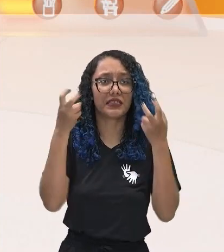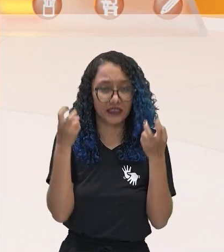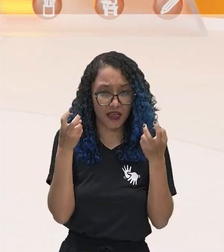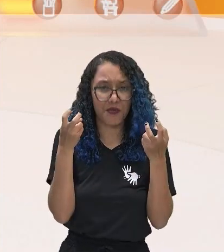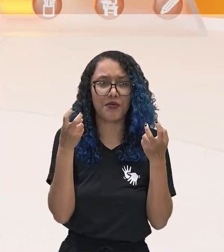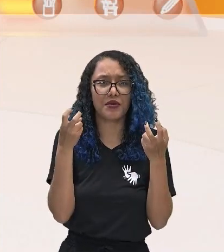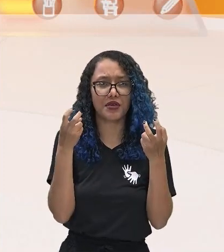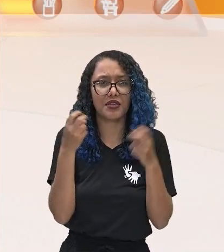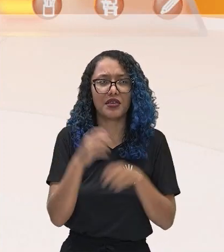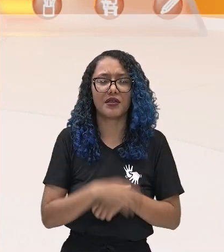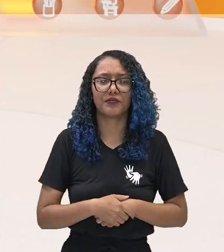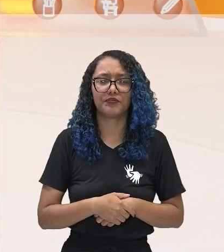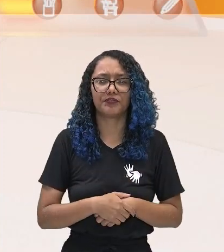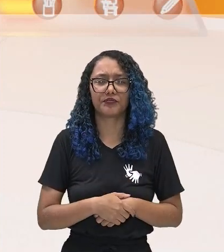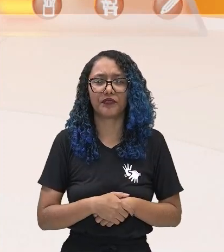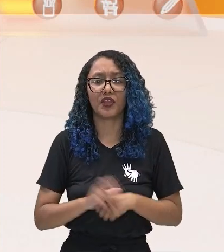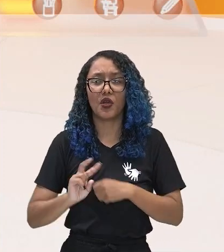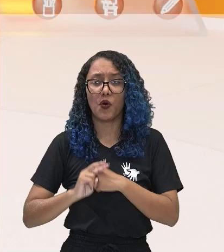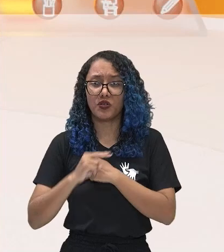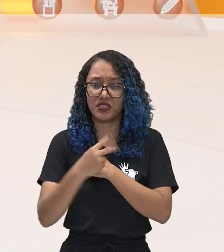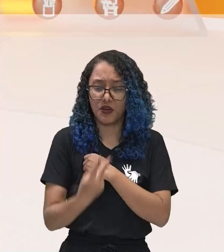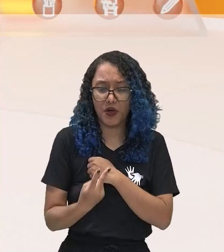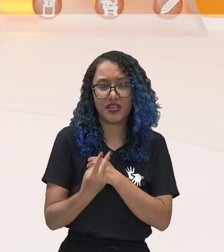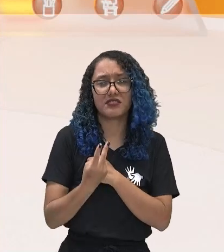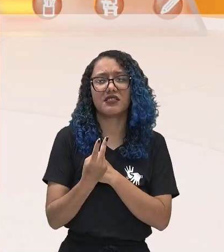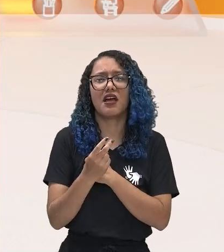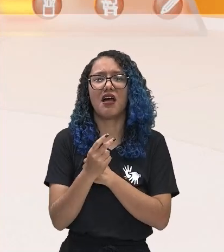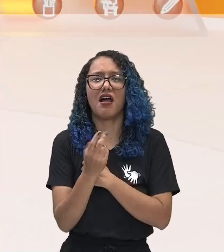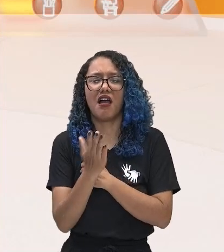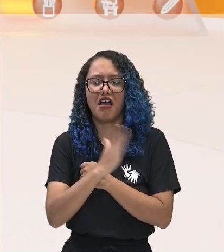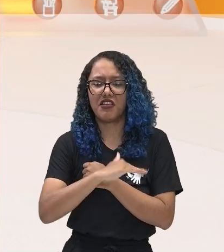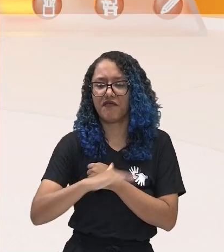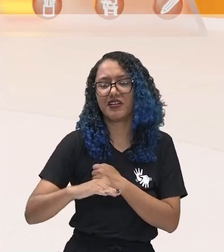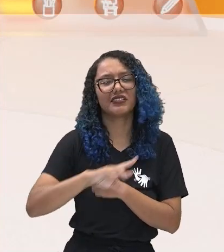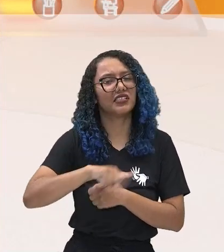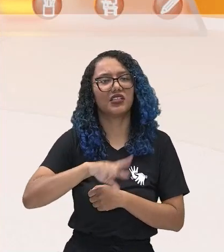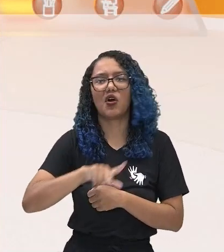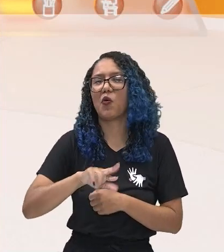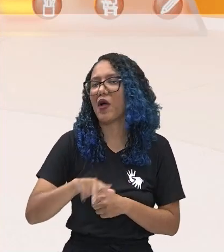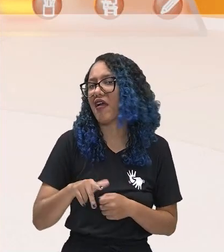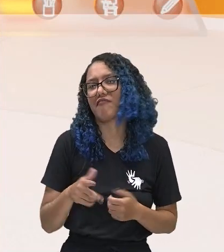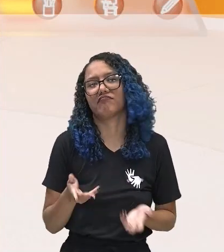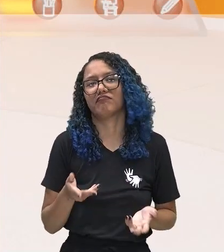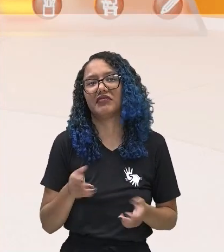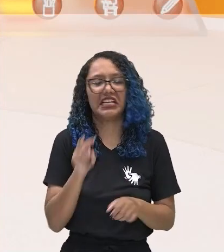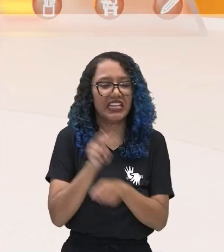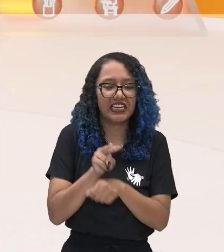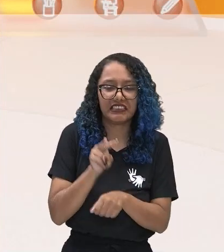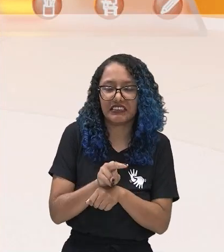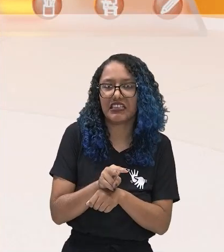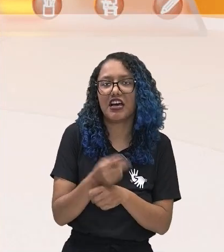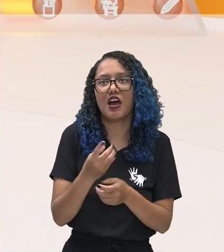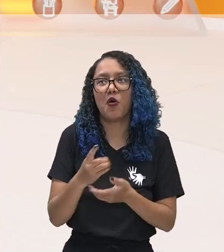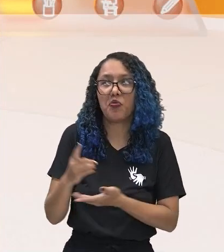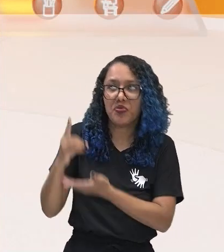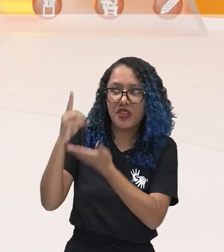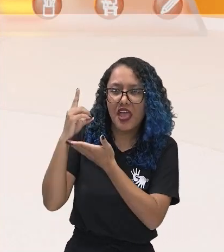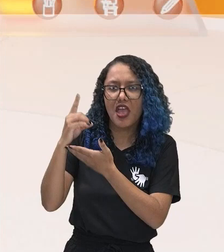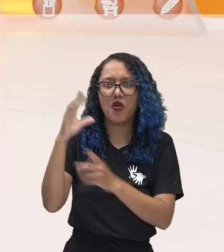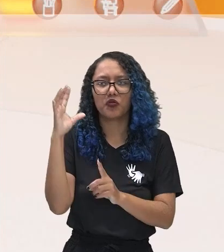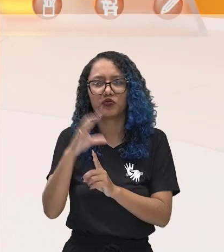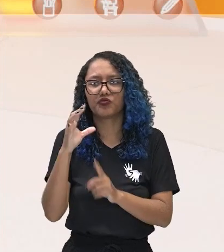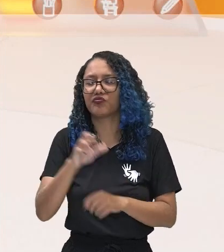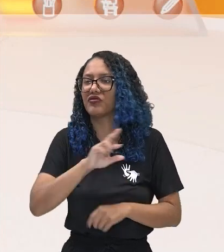produto da nossa infância, da nossa criação, do destino ou dessa divindade. Nós estamos